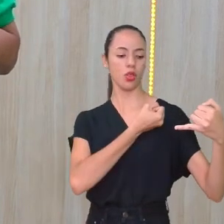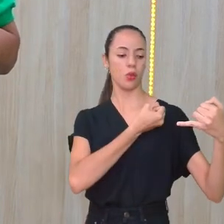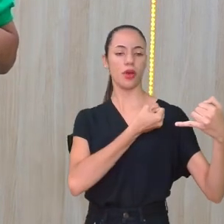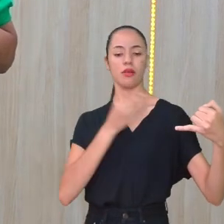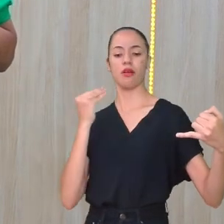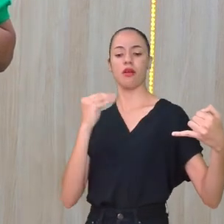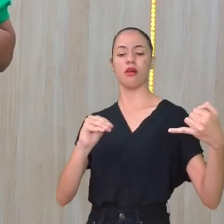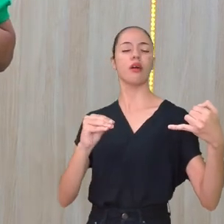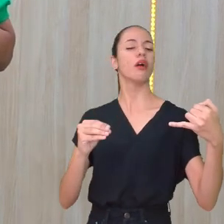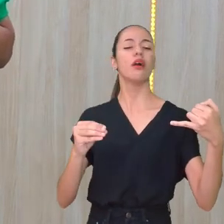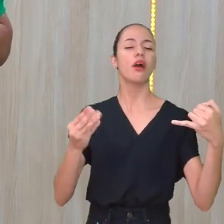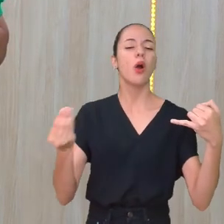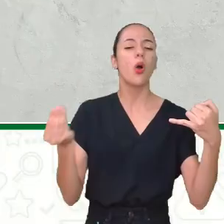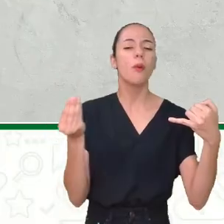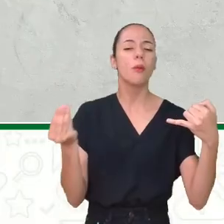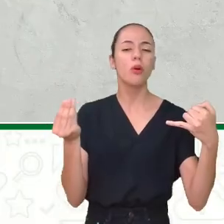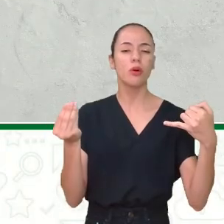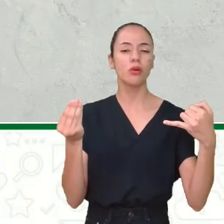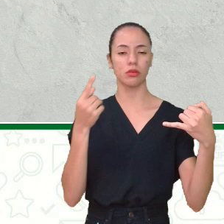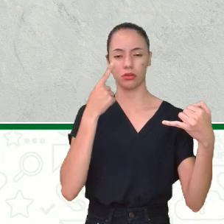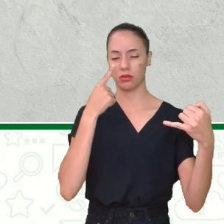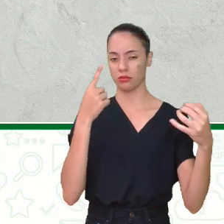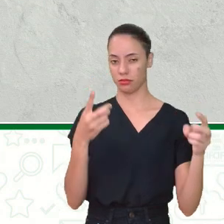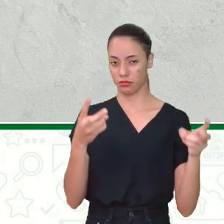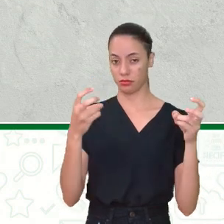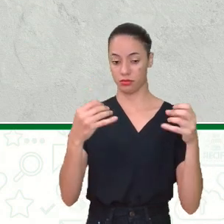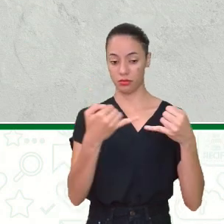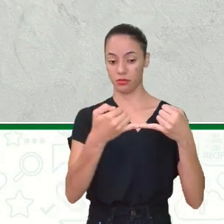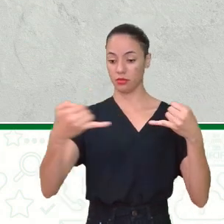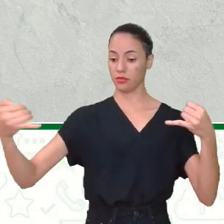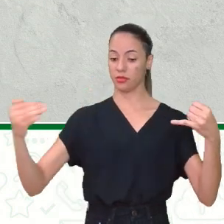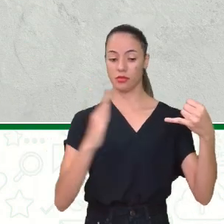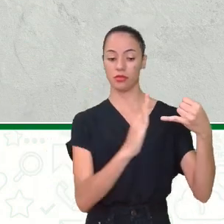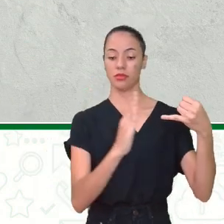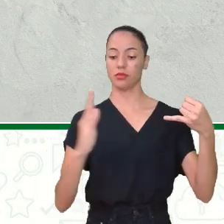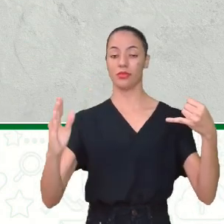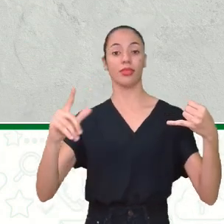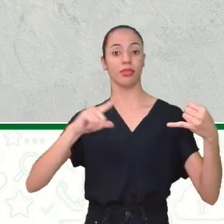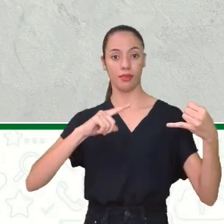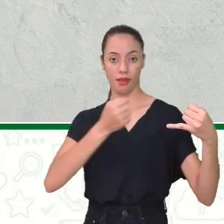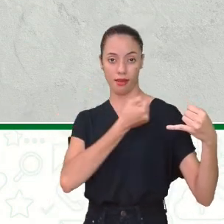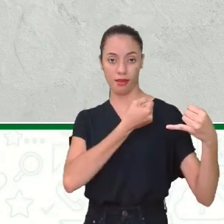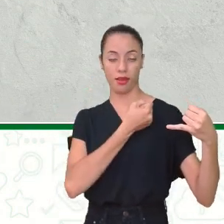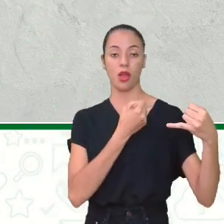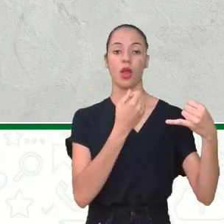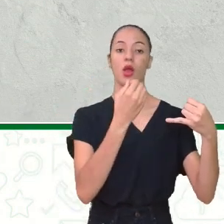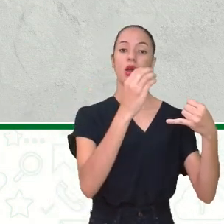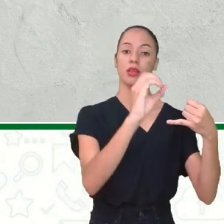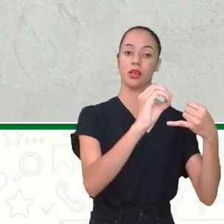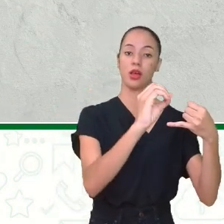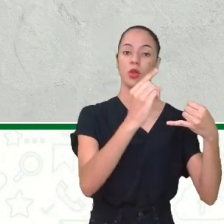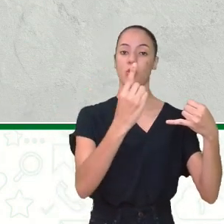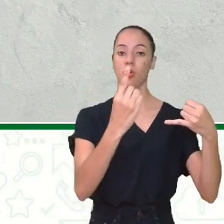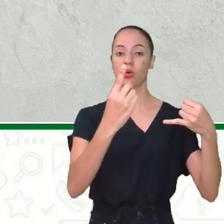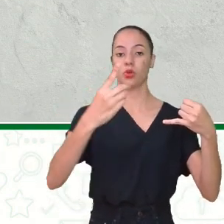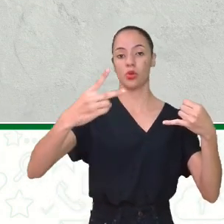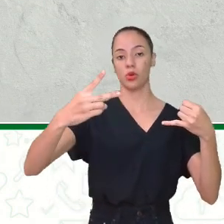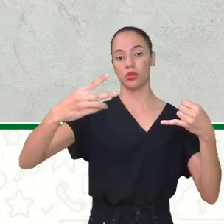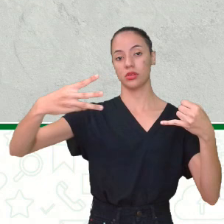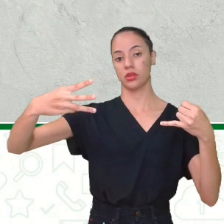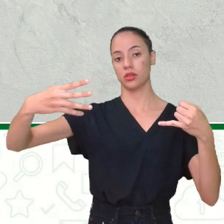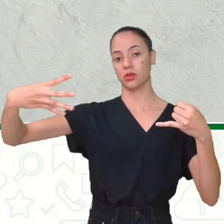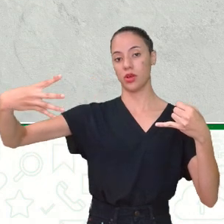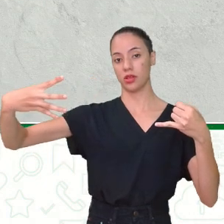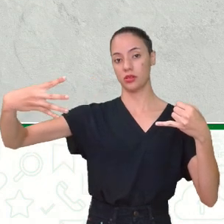encaixado, certo? Porque você percebe que a reta eu tenho 1, tenho 0, 1, 2, 3, 4,